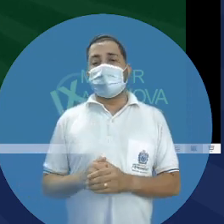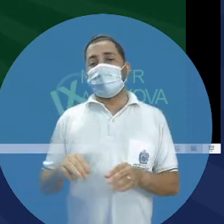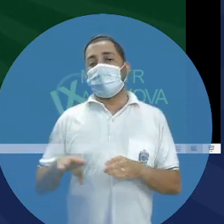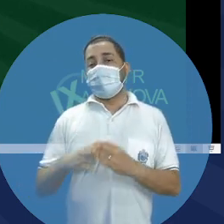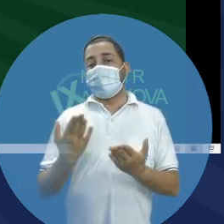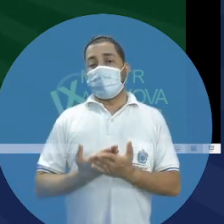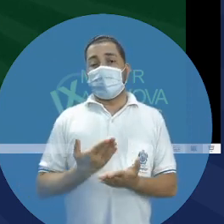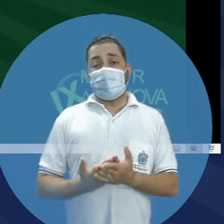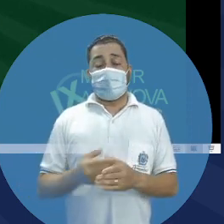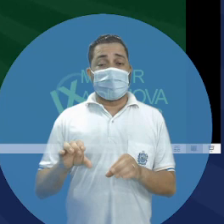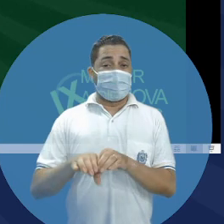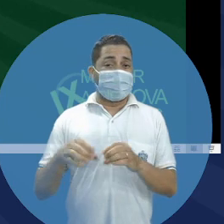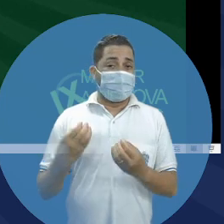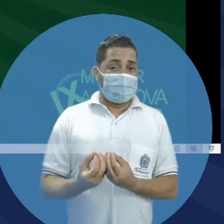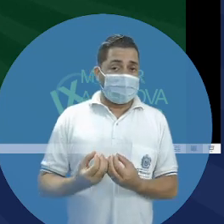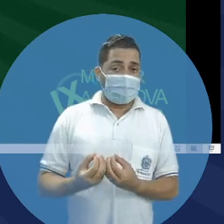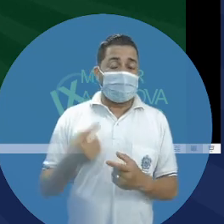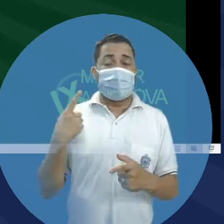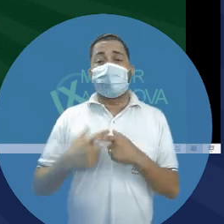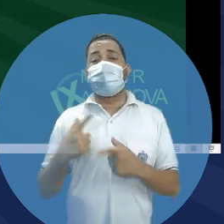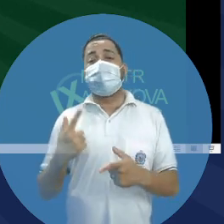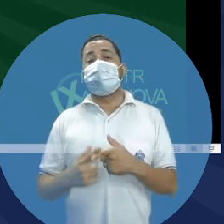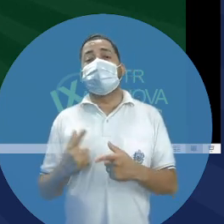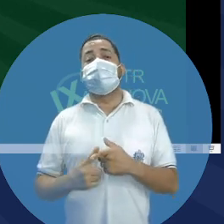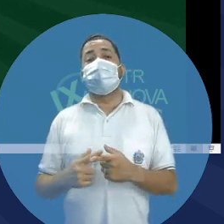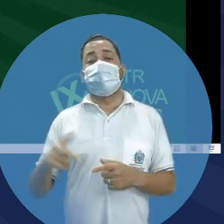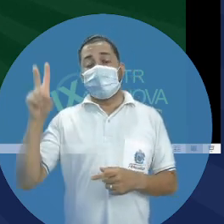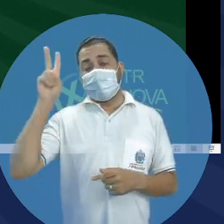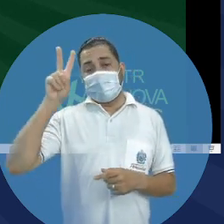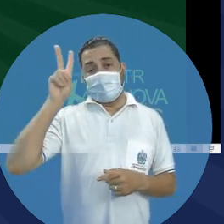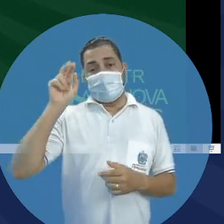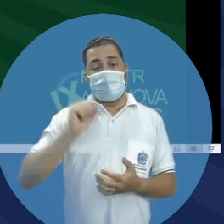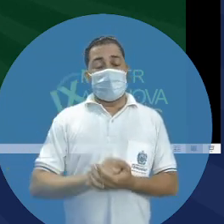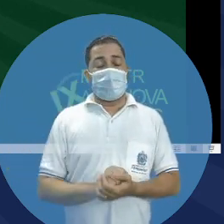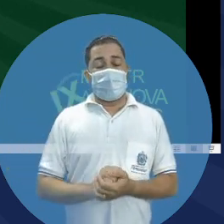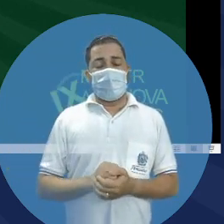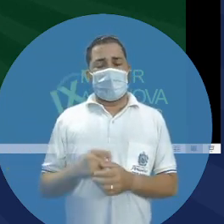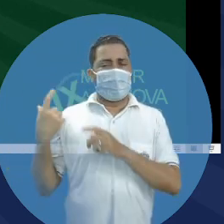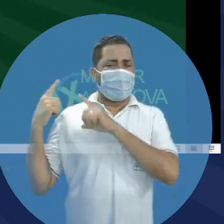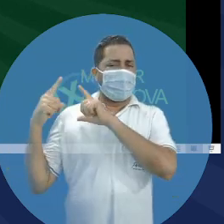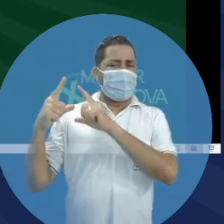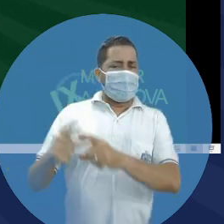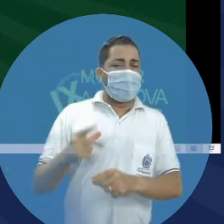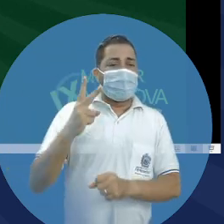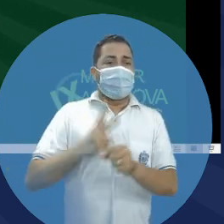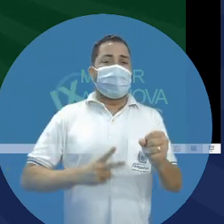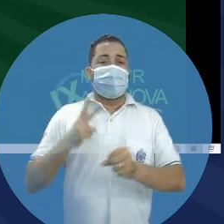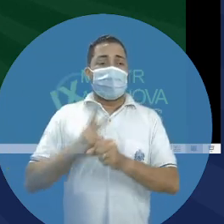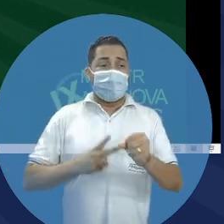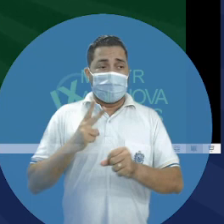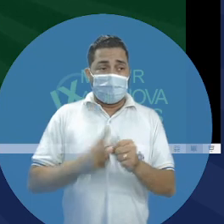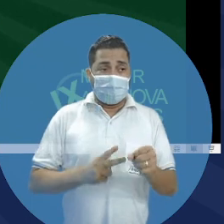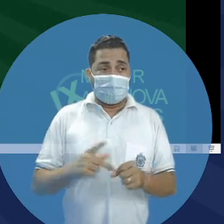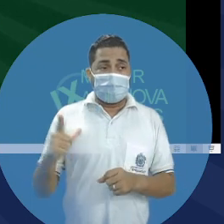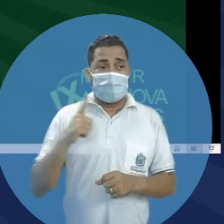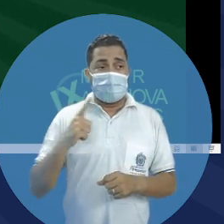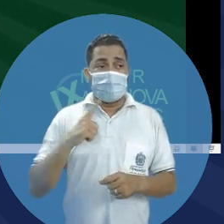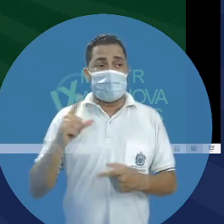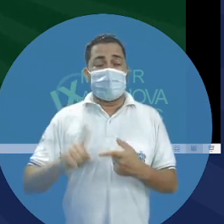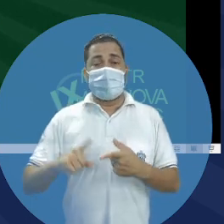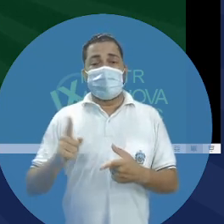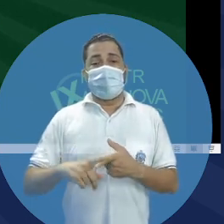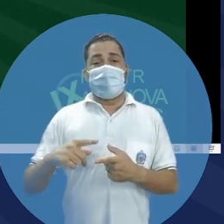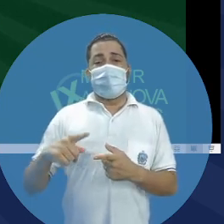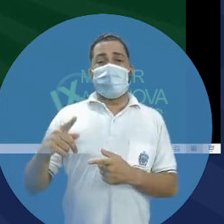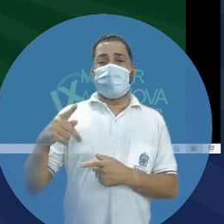em si, por ter um histórico de violência lá e ter um histórico de prostituição e outras coisas.